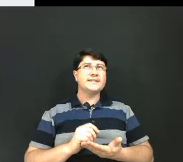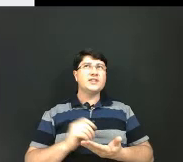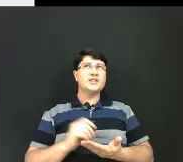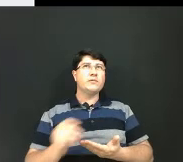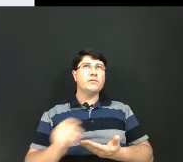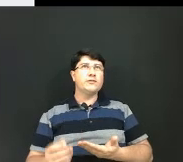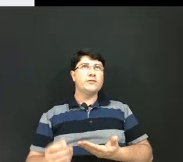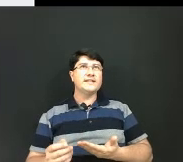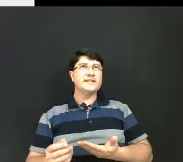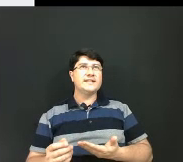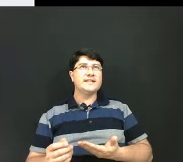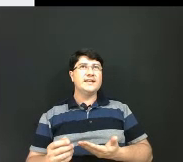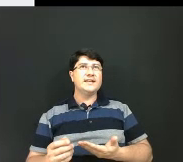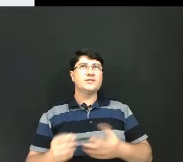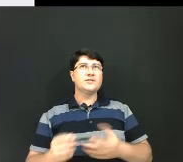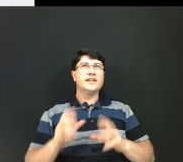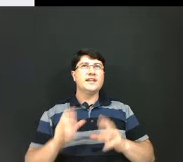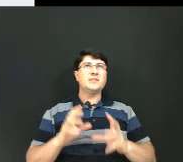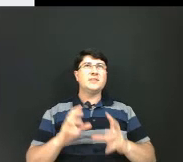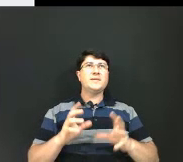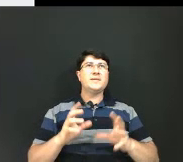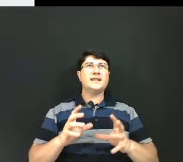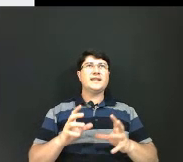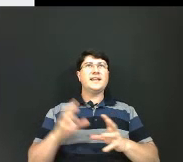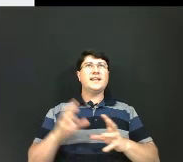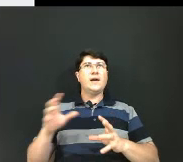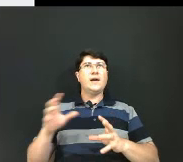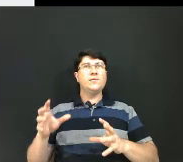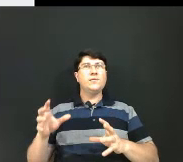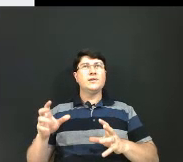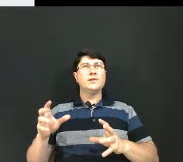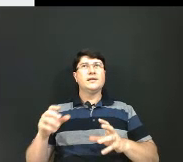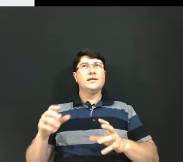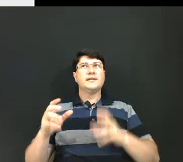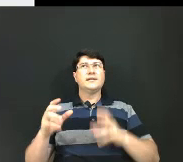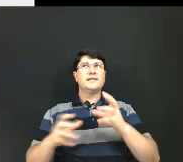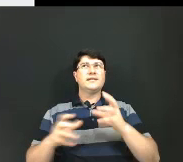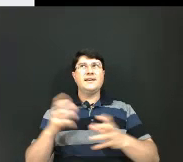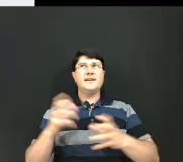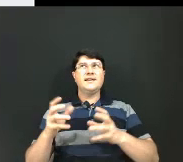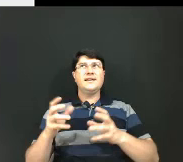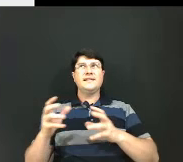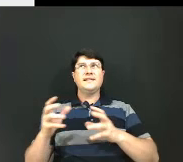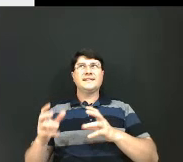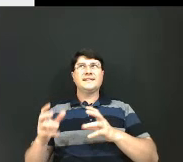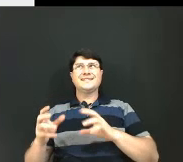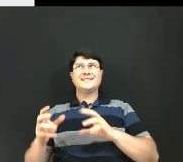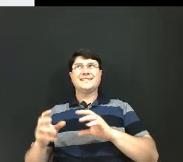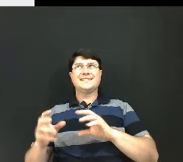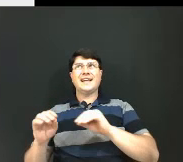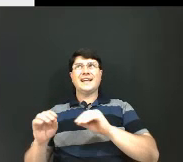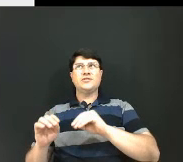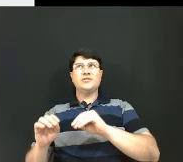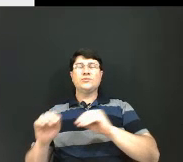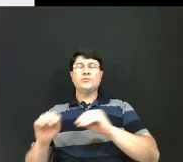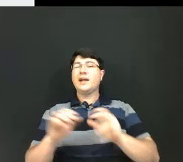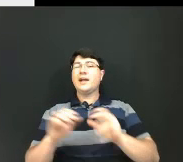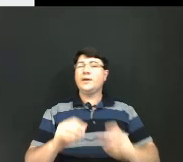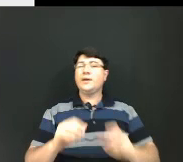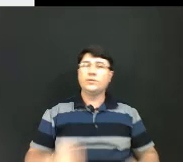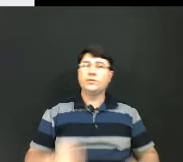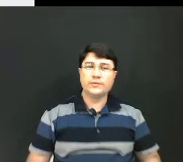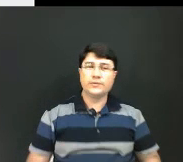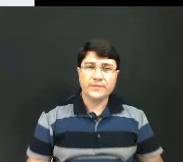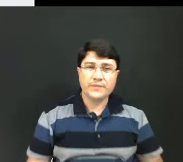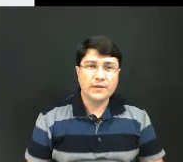vou pensar, de como eu vou sinalizar isso, sempre pensar que tem algo que está indo de um